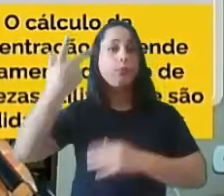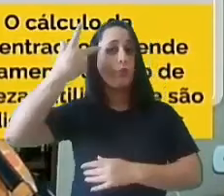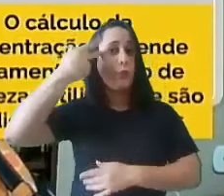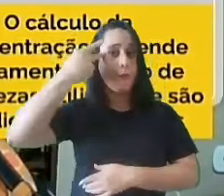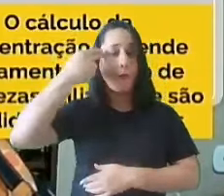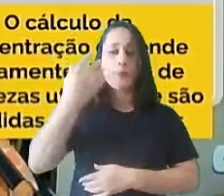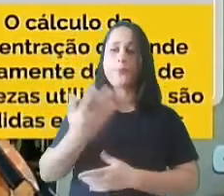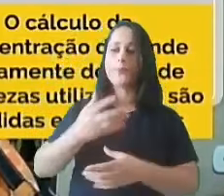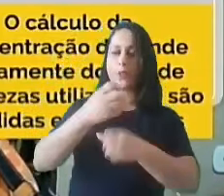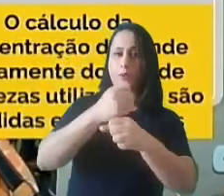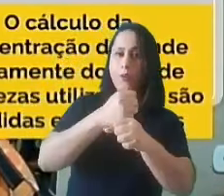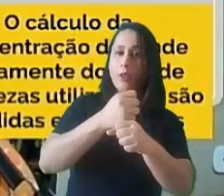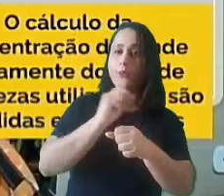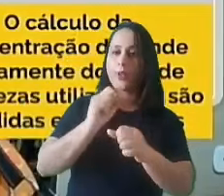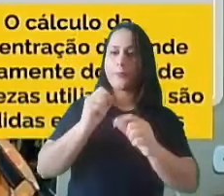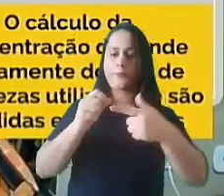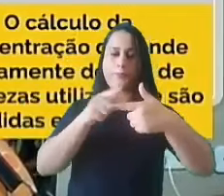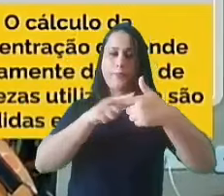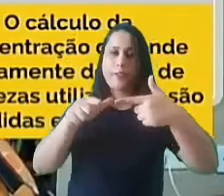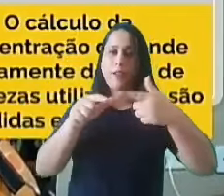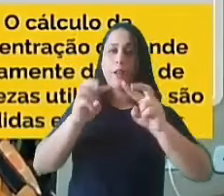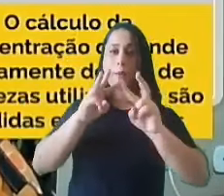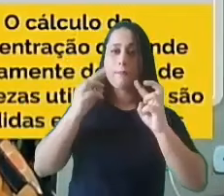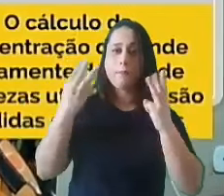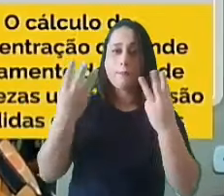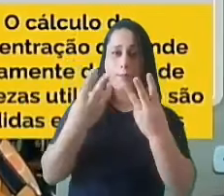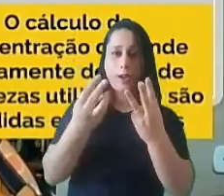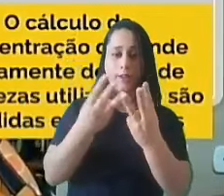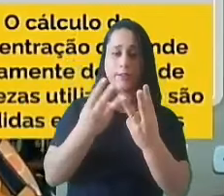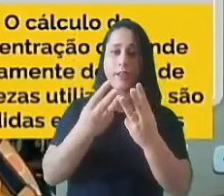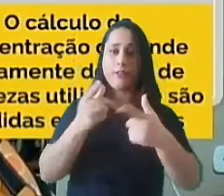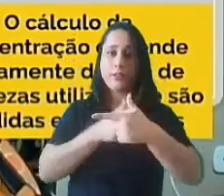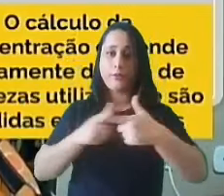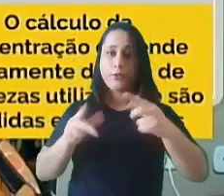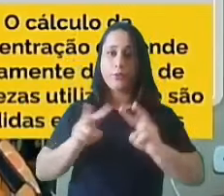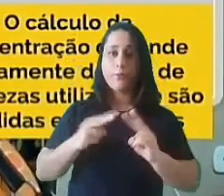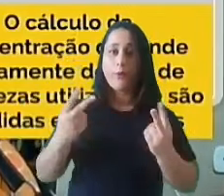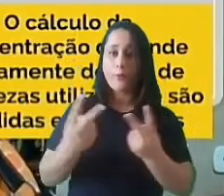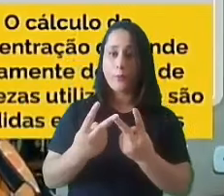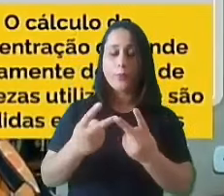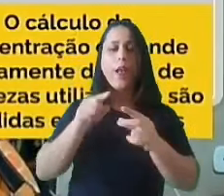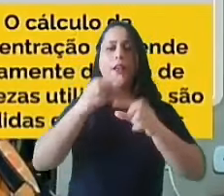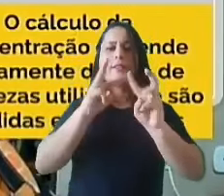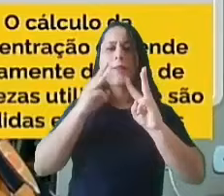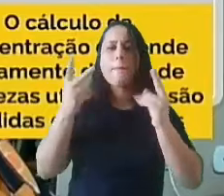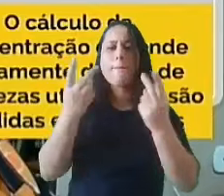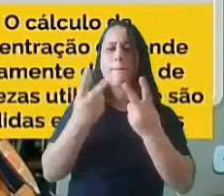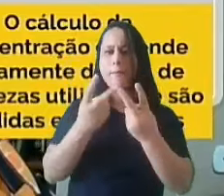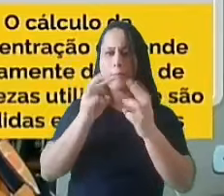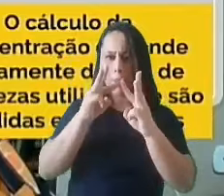calculadas. E o cálculo dessa concentração depende unicamente do tipo de grandezas